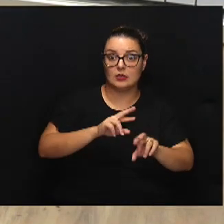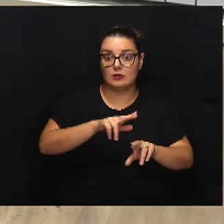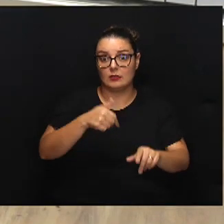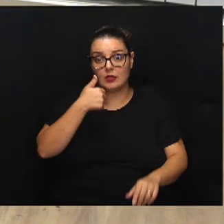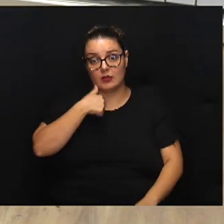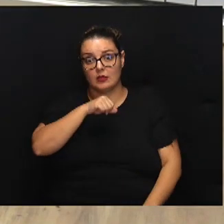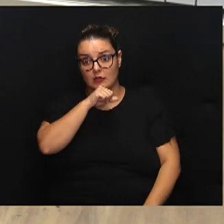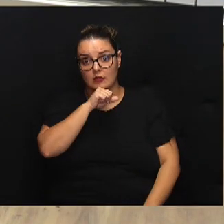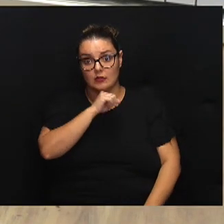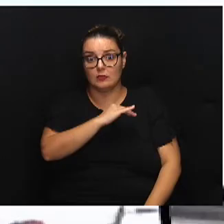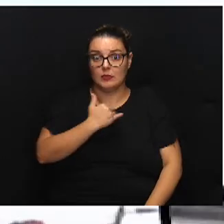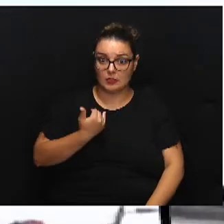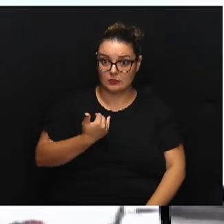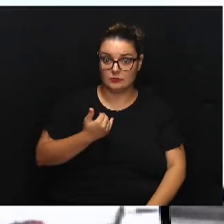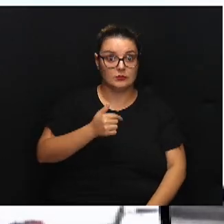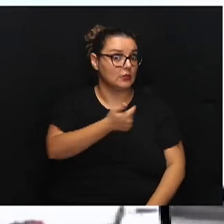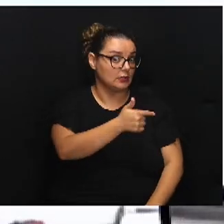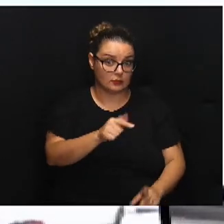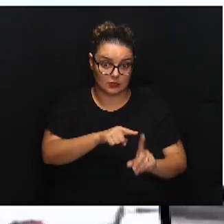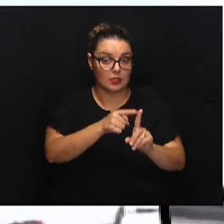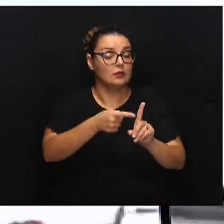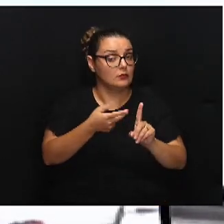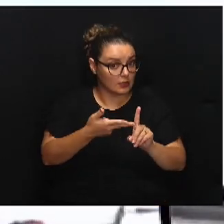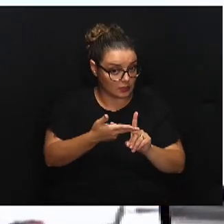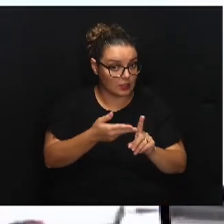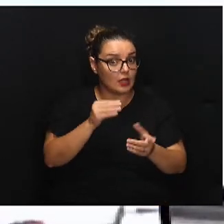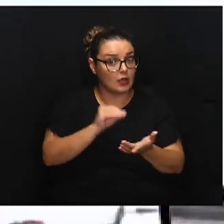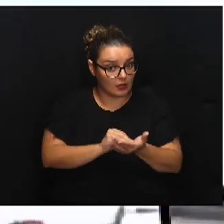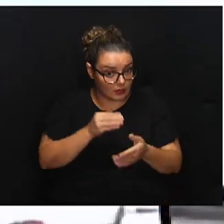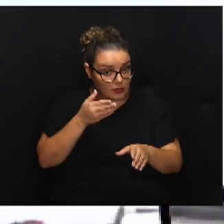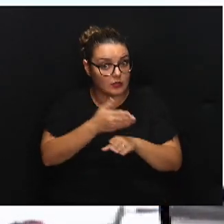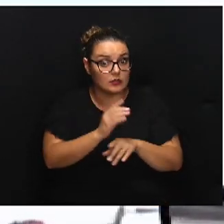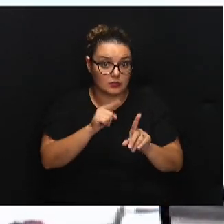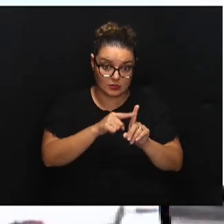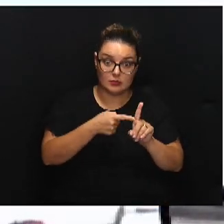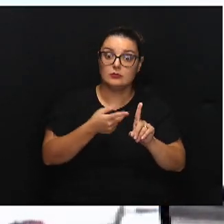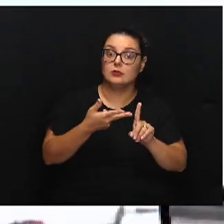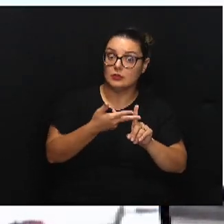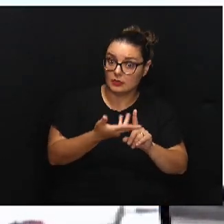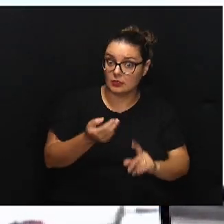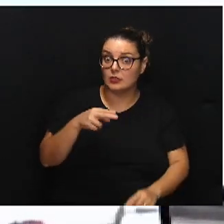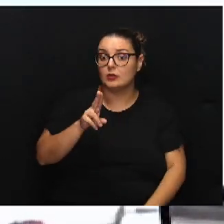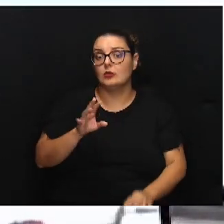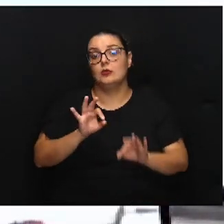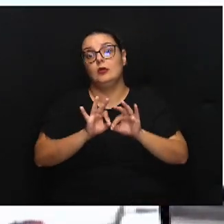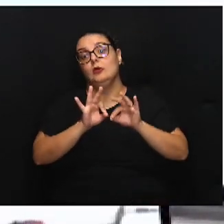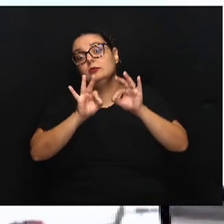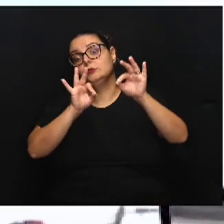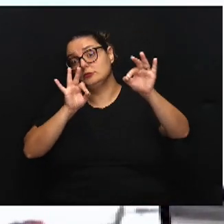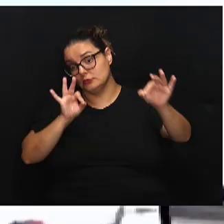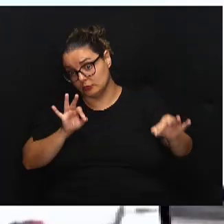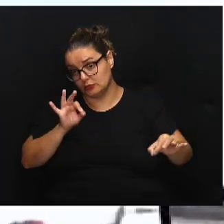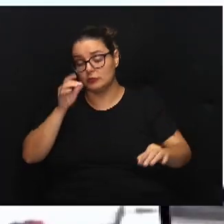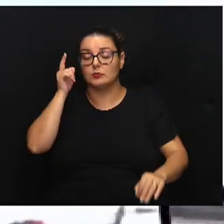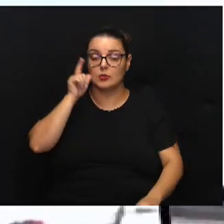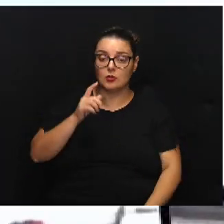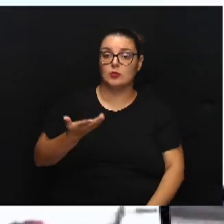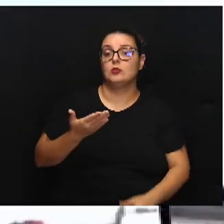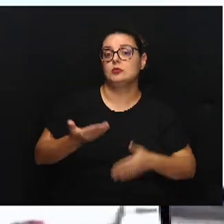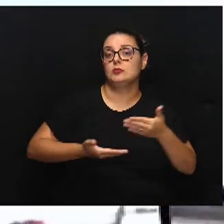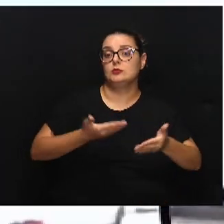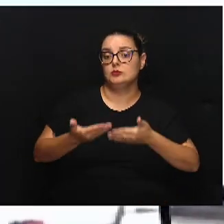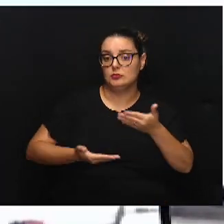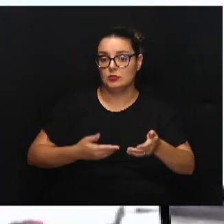não existência da cesárea, a falta de acesso à cesárea, ou a distância para se atingir um serviço